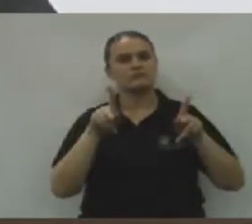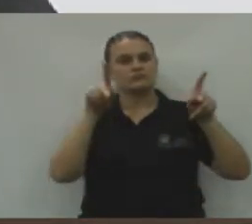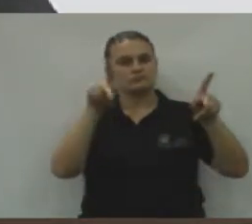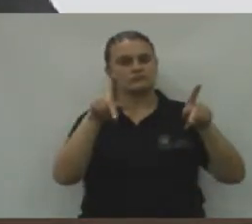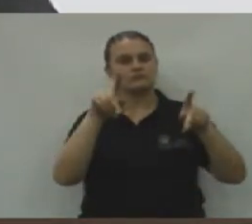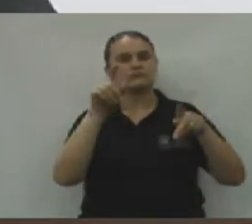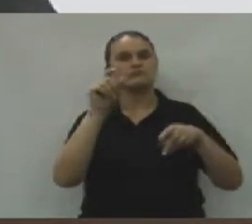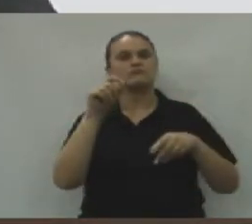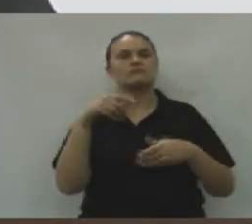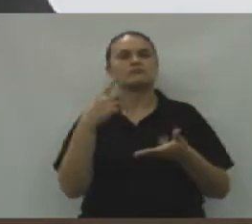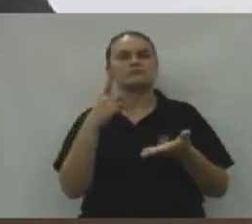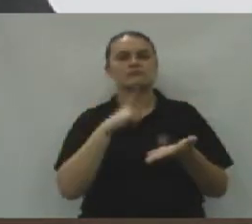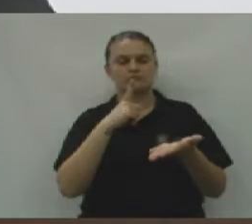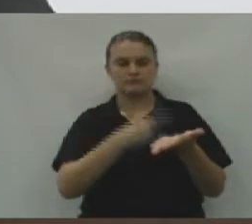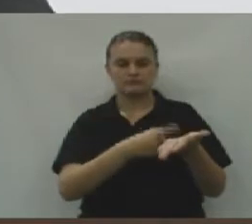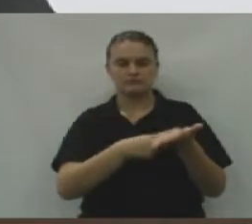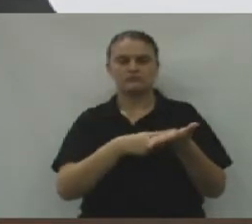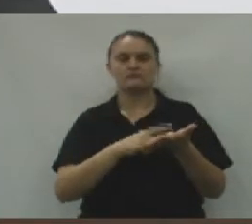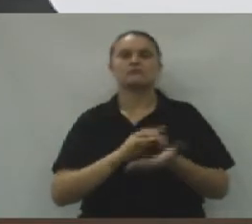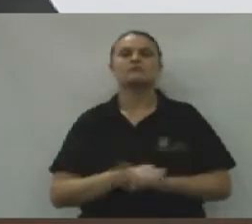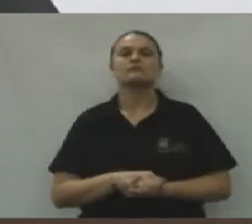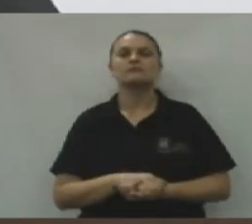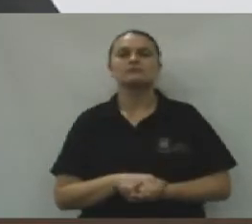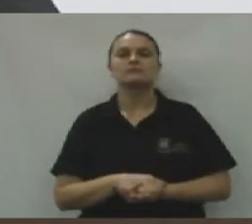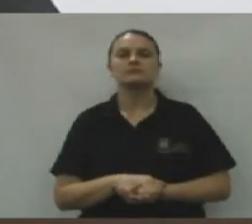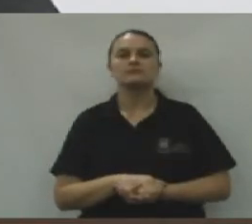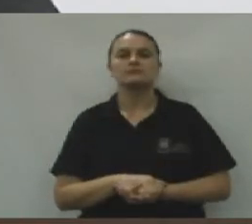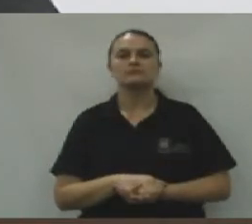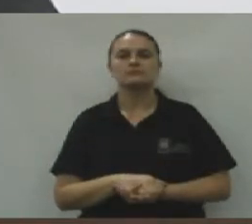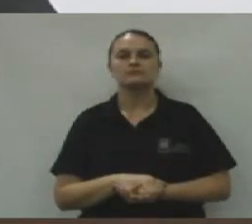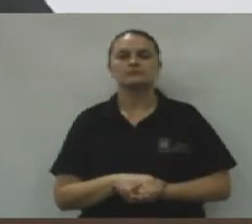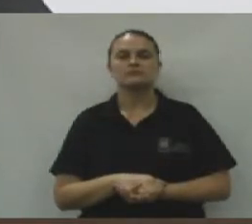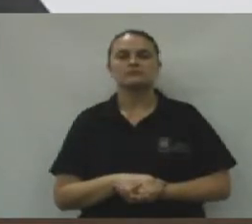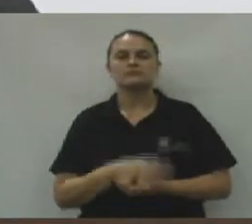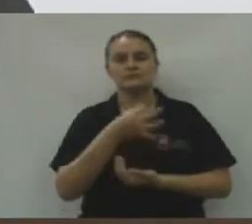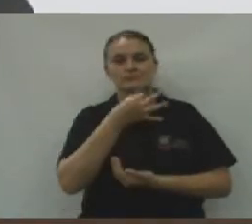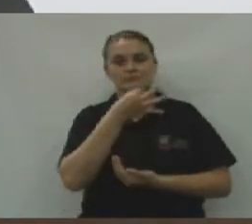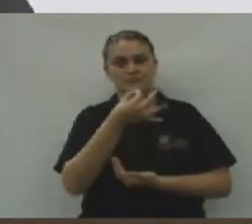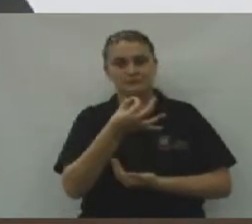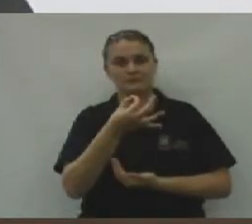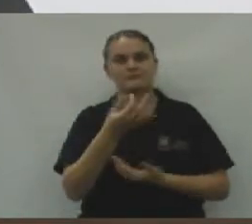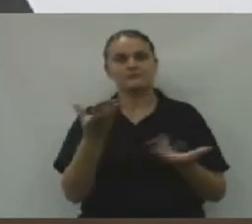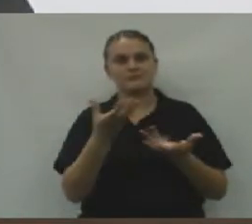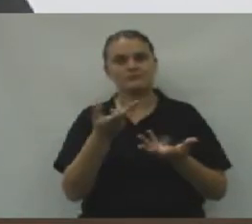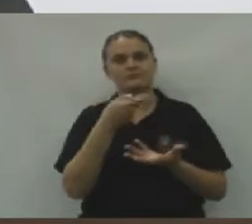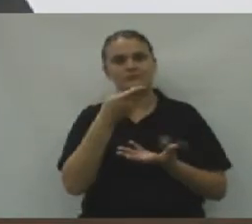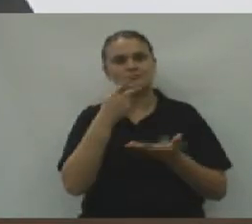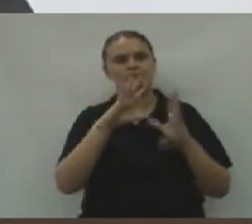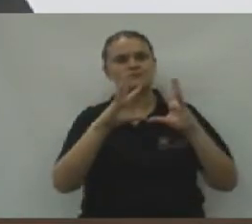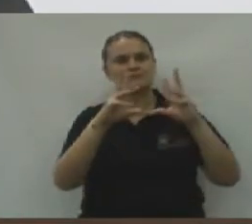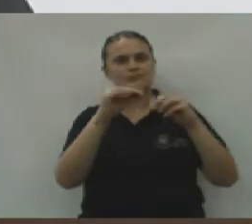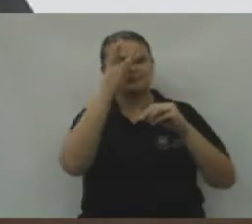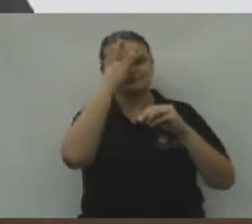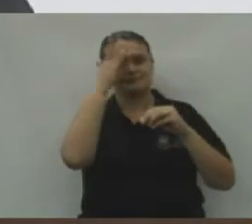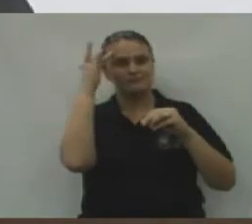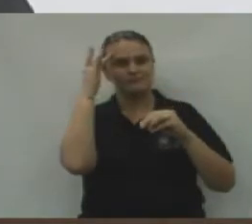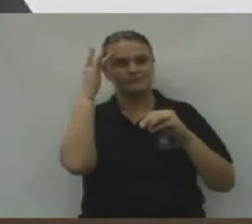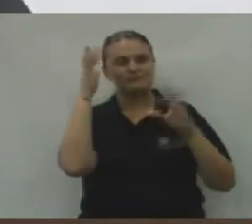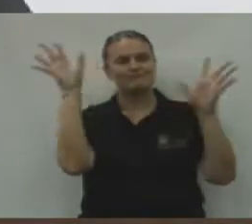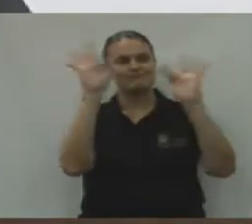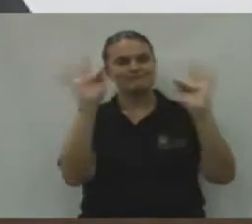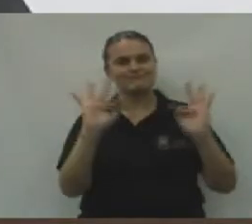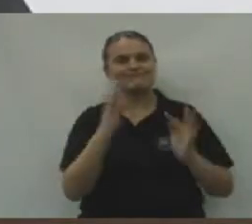população do comprometimento de todos nós. Eu acho que era isso. Quero desejar a todos, né,